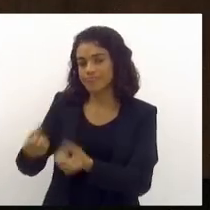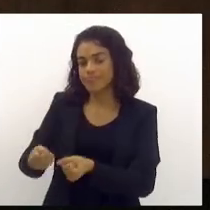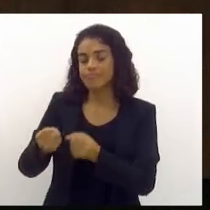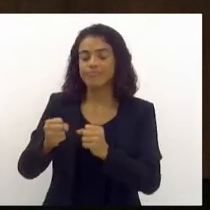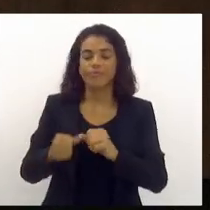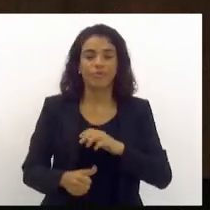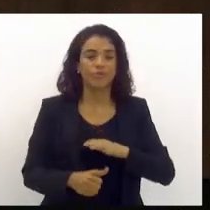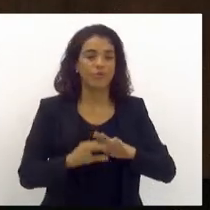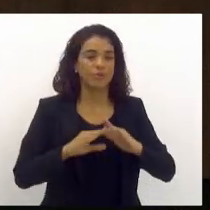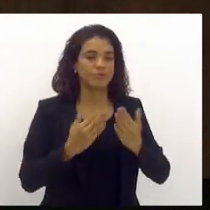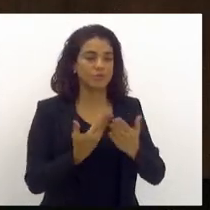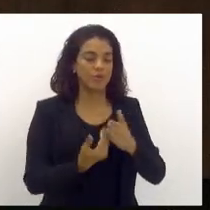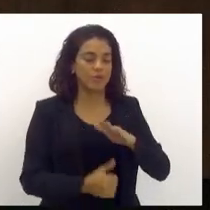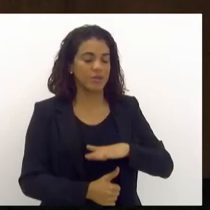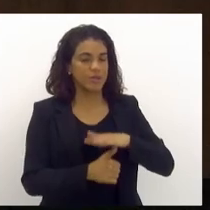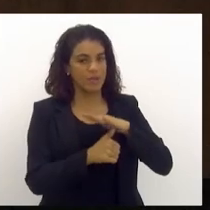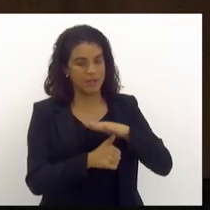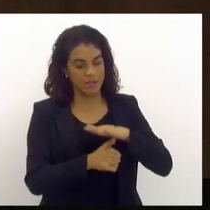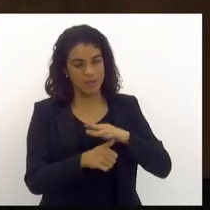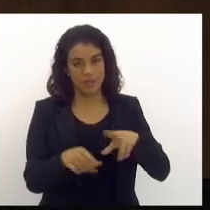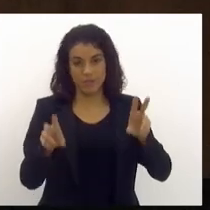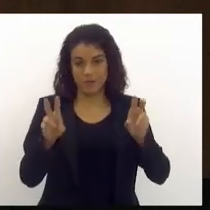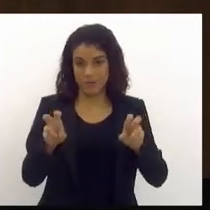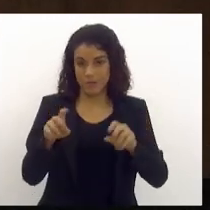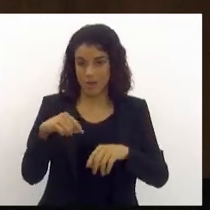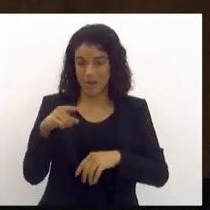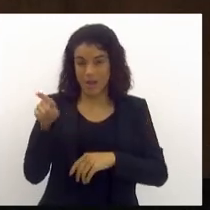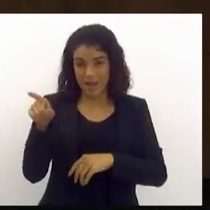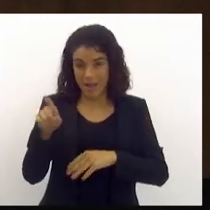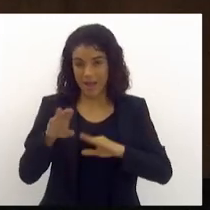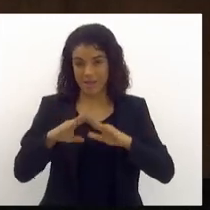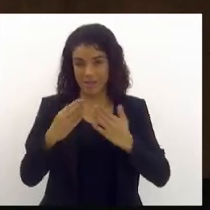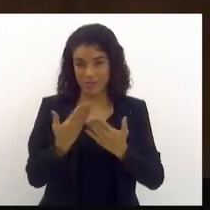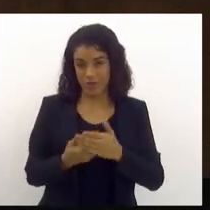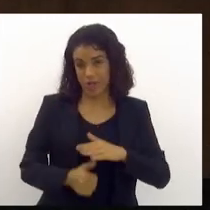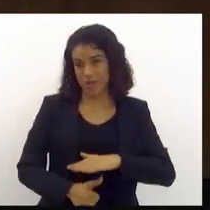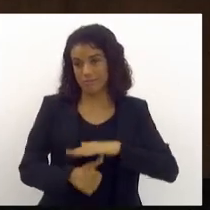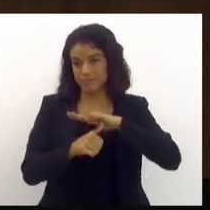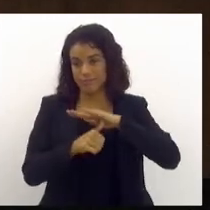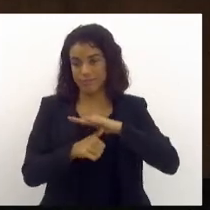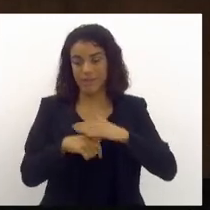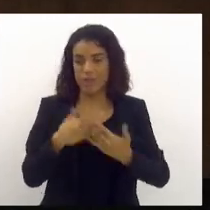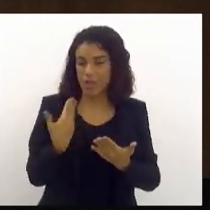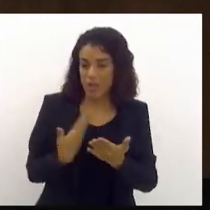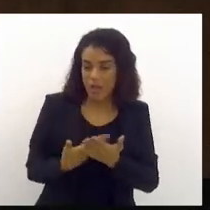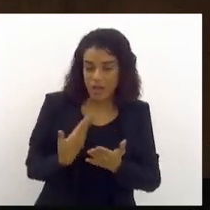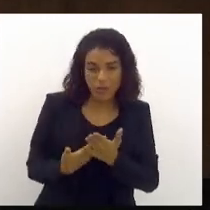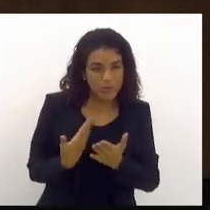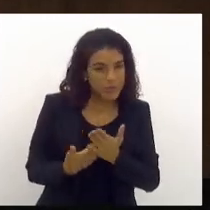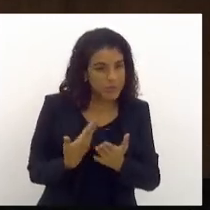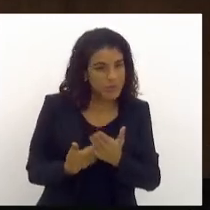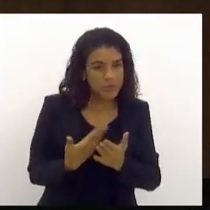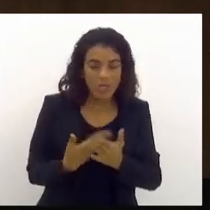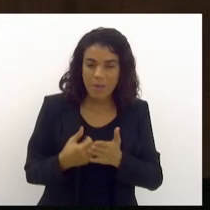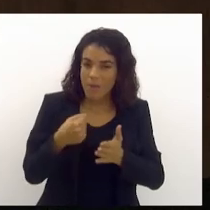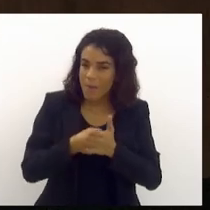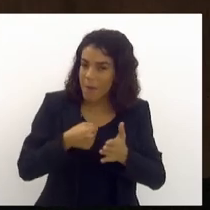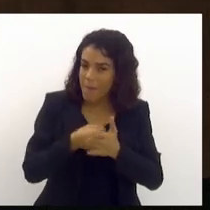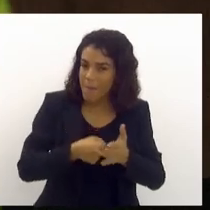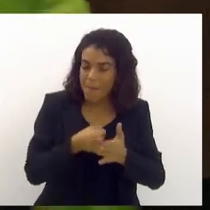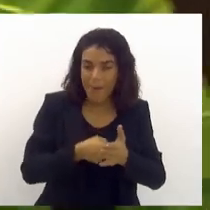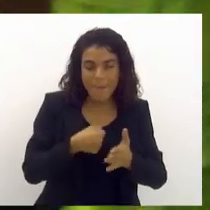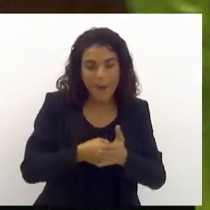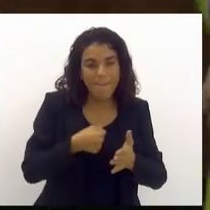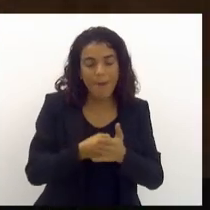esse tema. Porque lá lutamos muito, e Vossa Excelência testemunha, para retirar